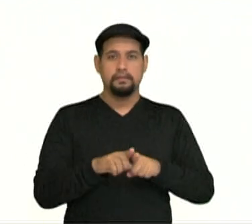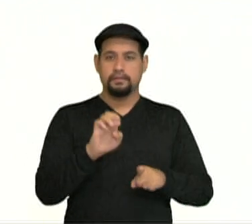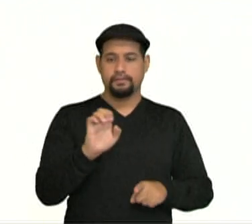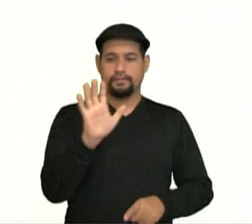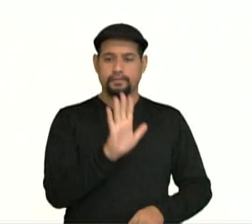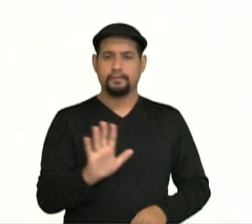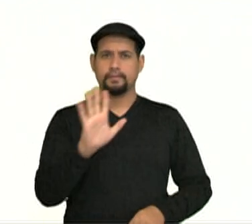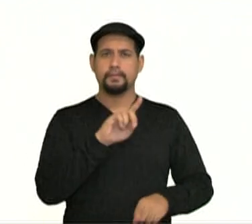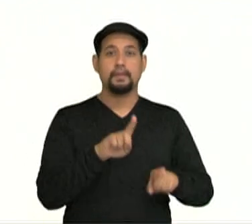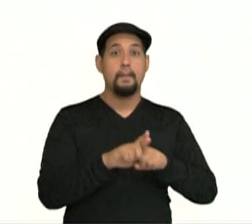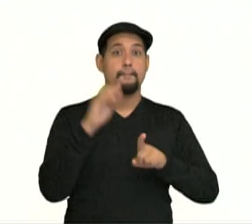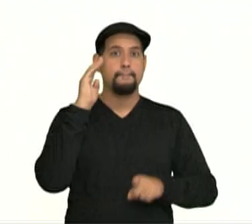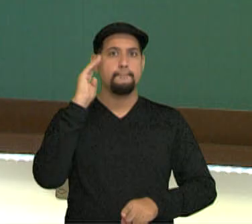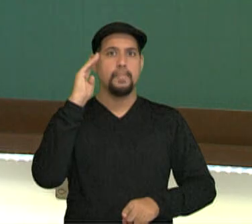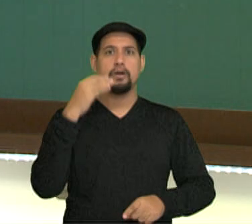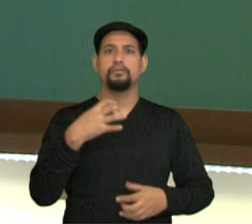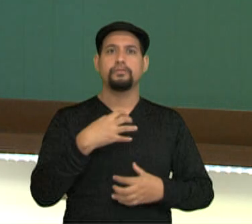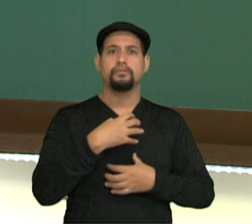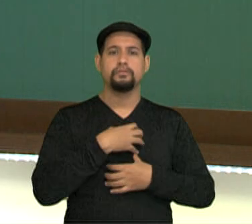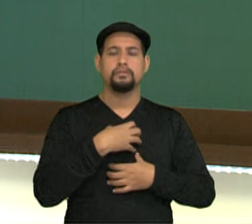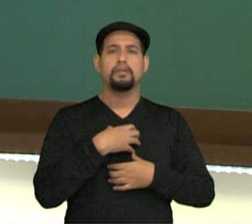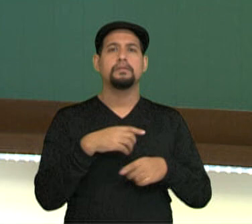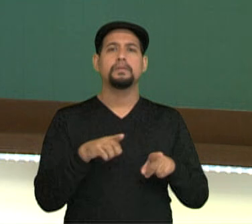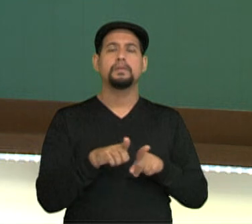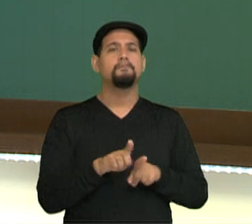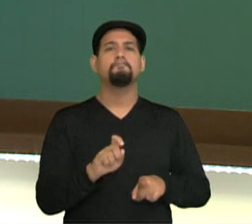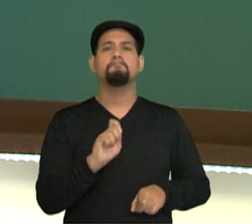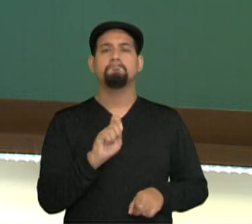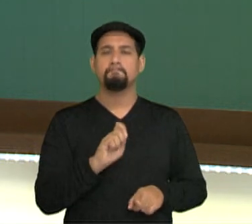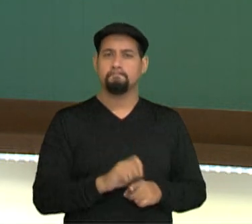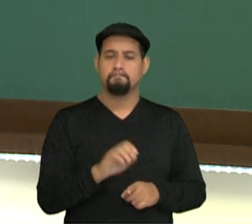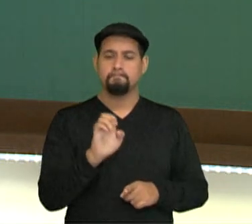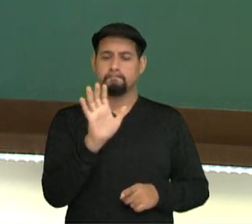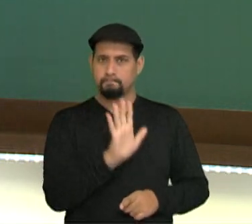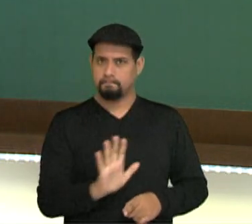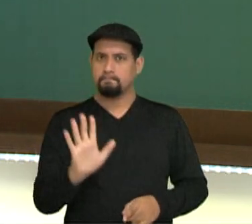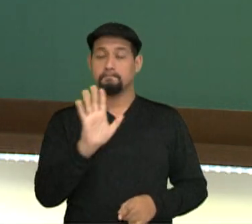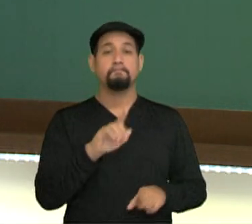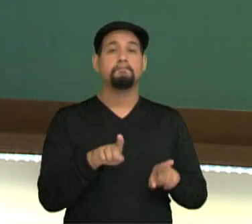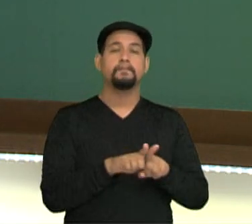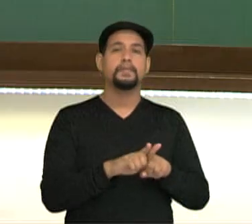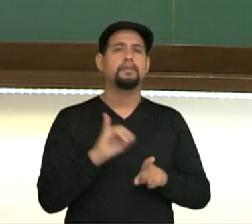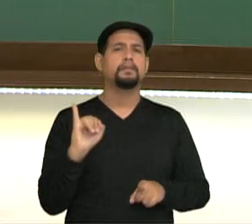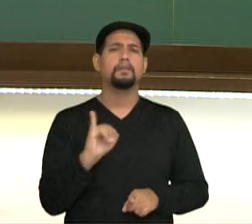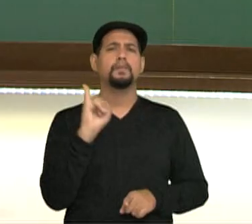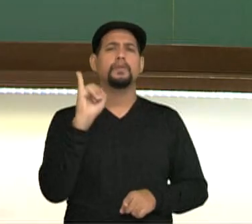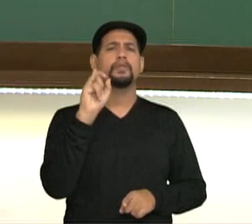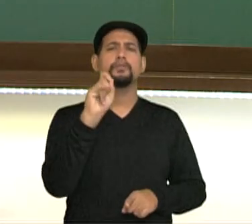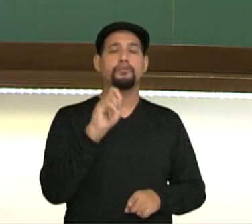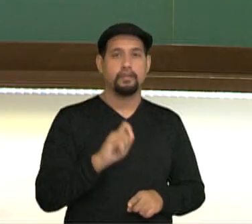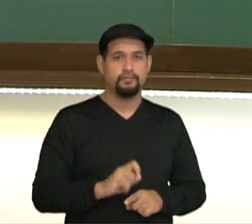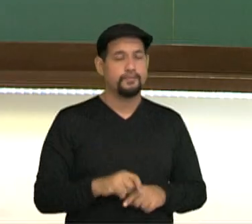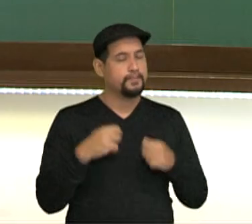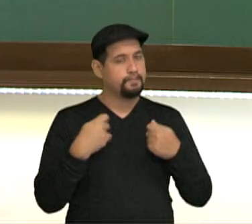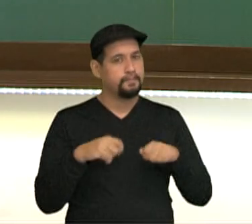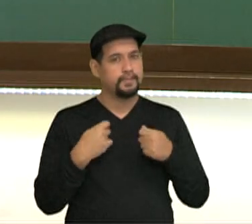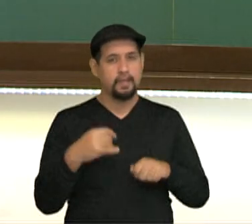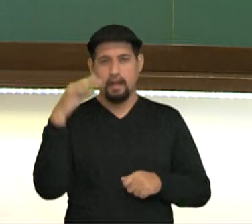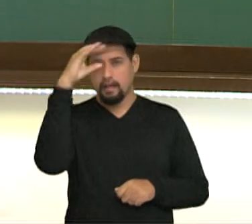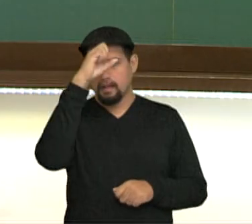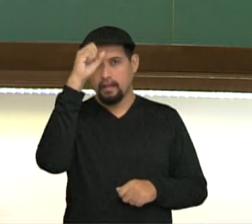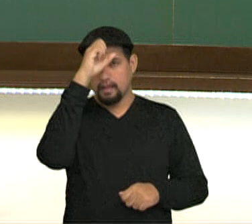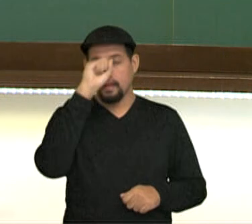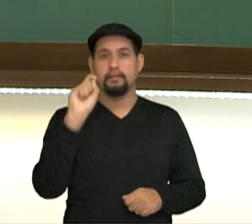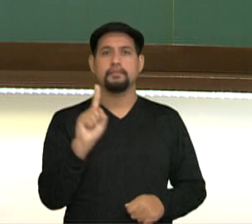e as principais formas de relevo do continente europeu. É importante também que você saiba que a